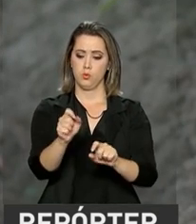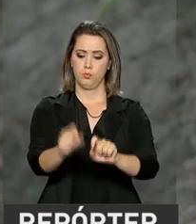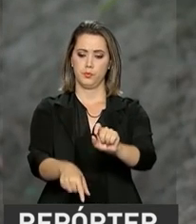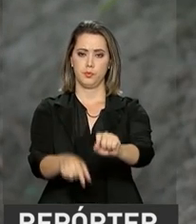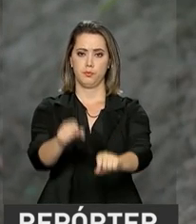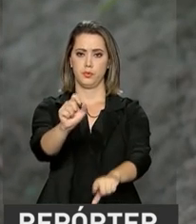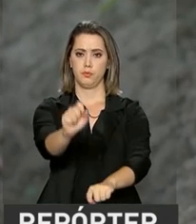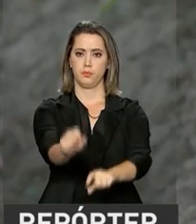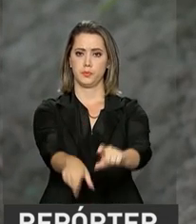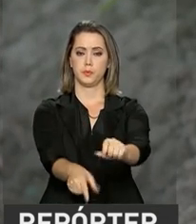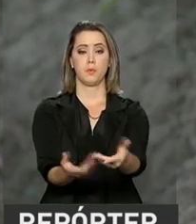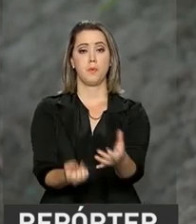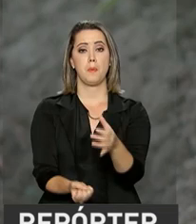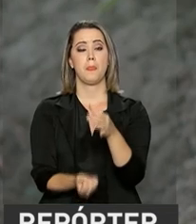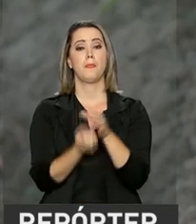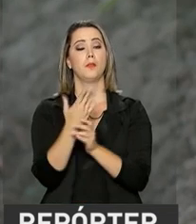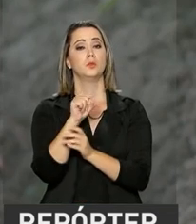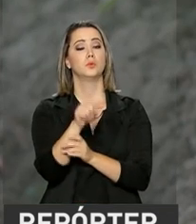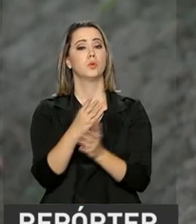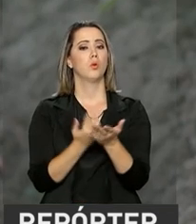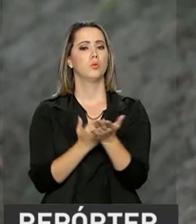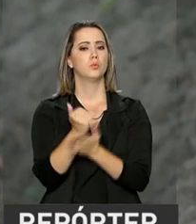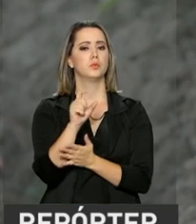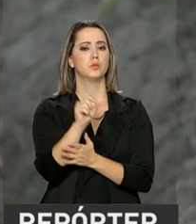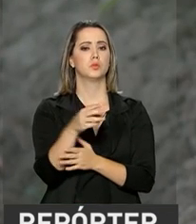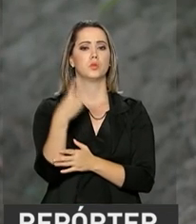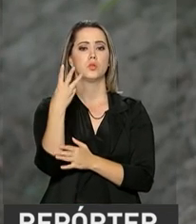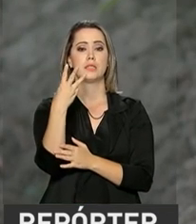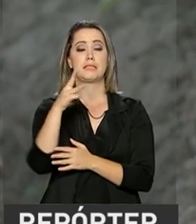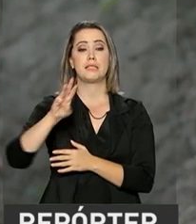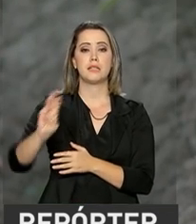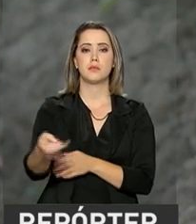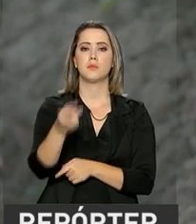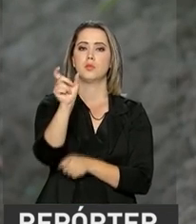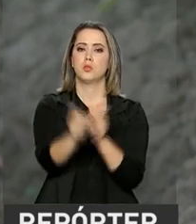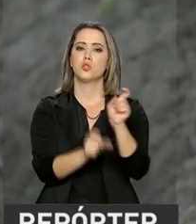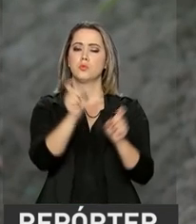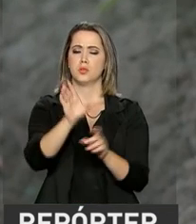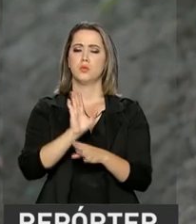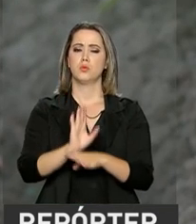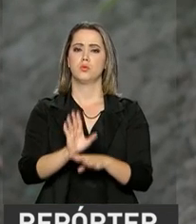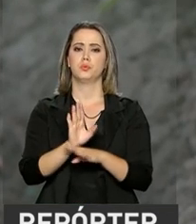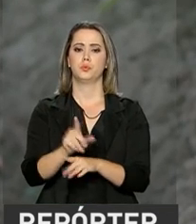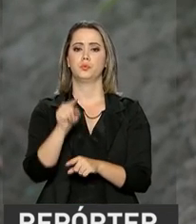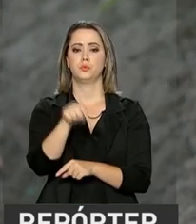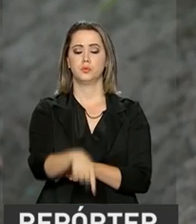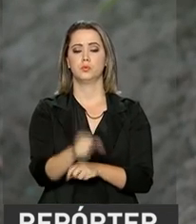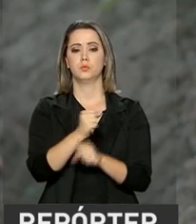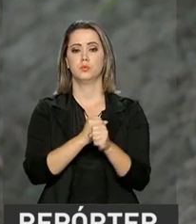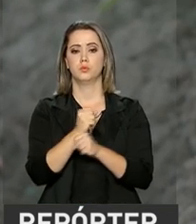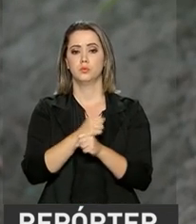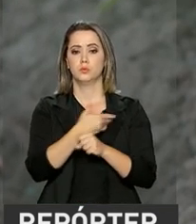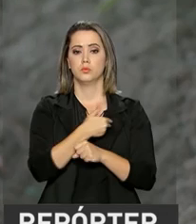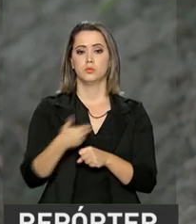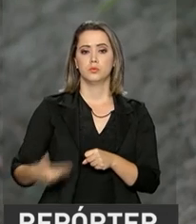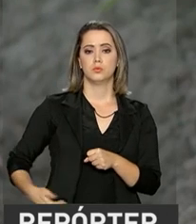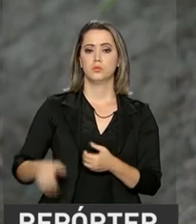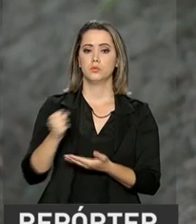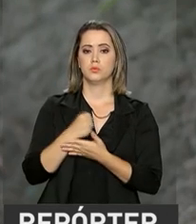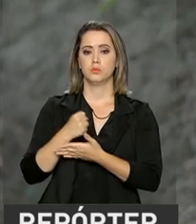a criação o pa já beneficiou mais de 3 milhões de agricultores em todo o país para este ano o governo Vai